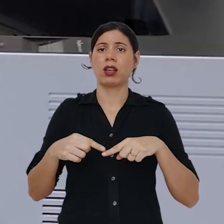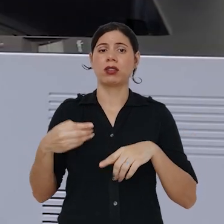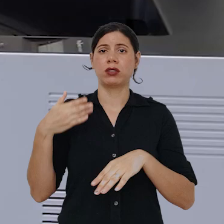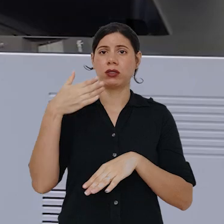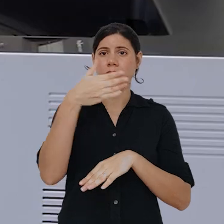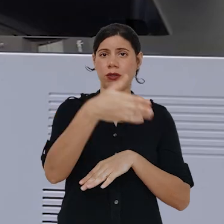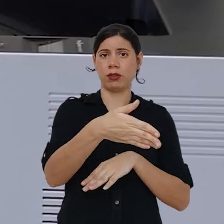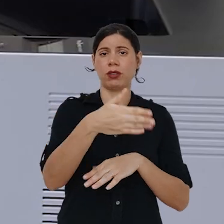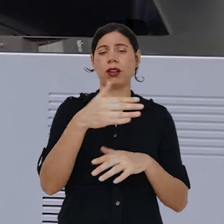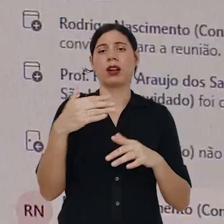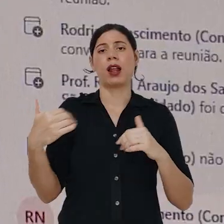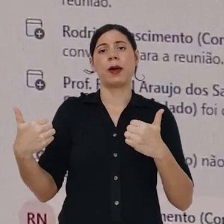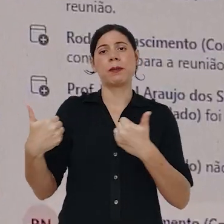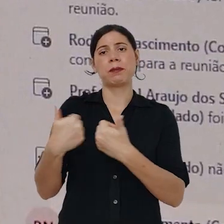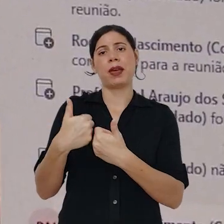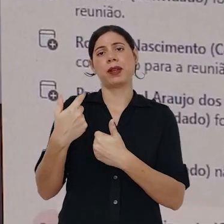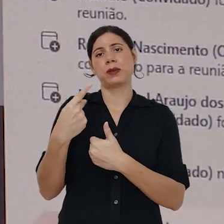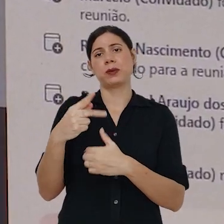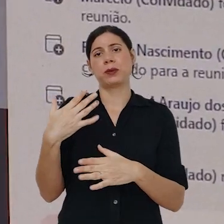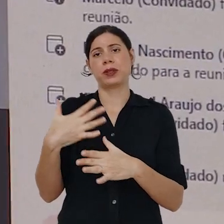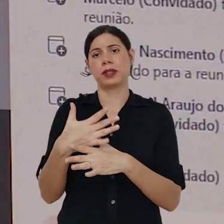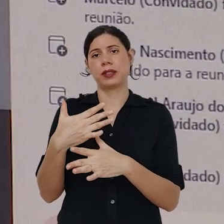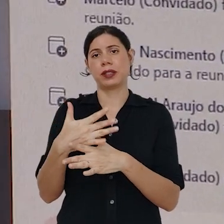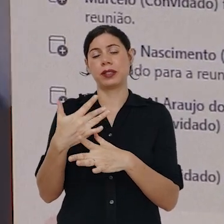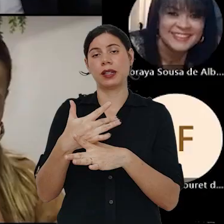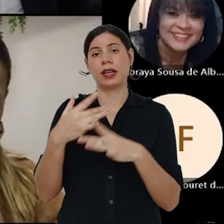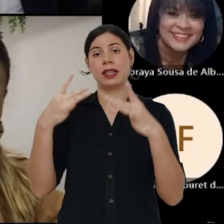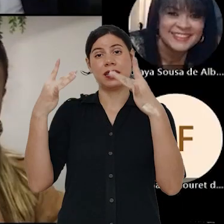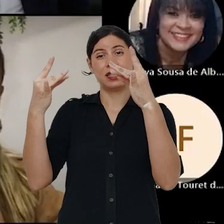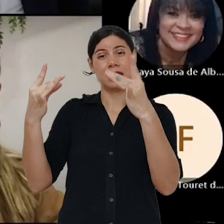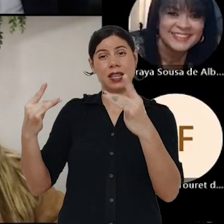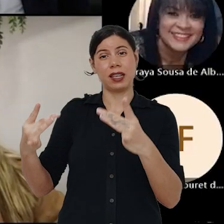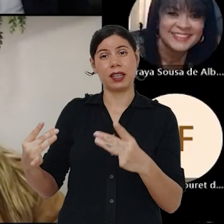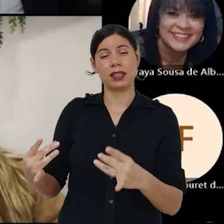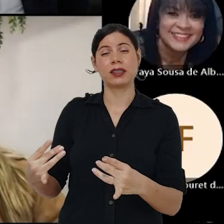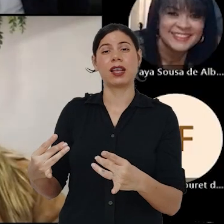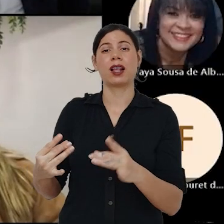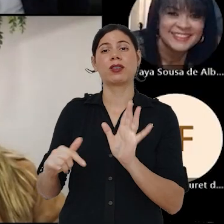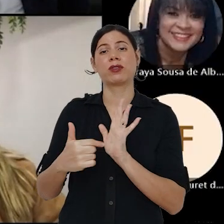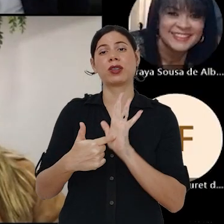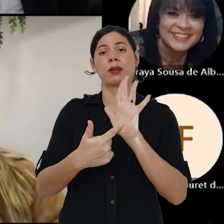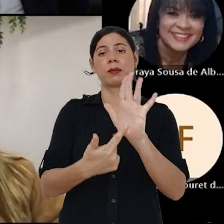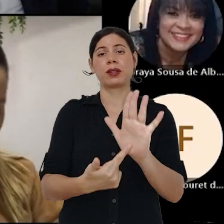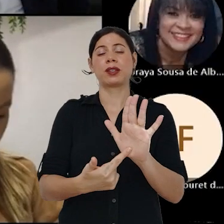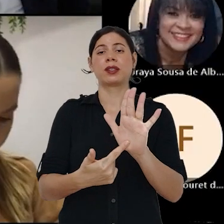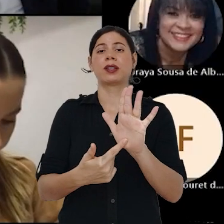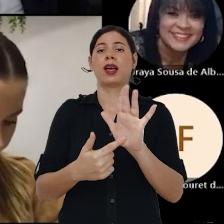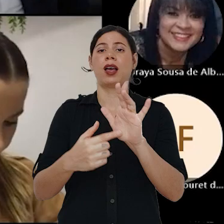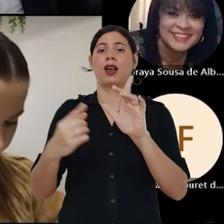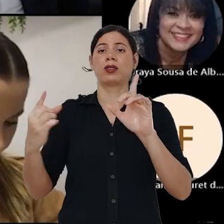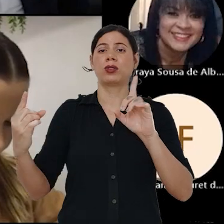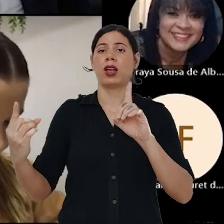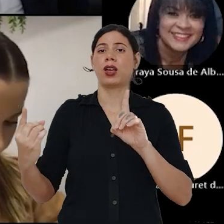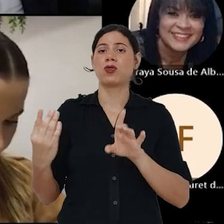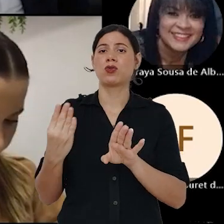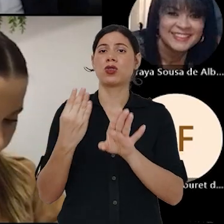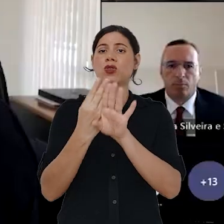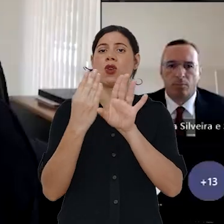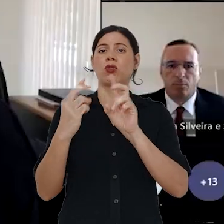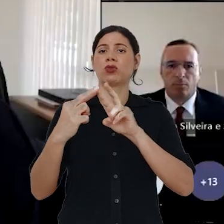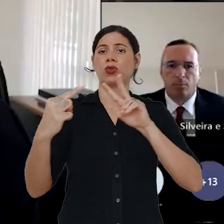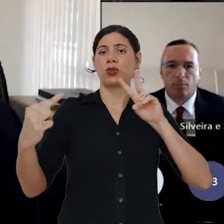da subseção judiciária mais próxima da sua cidade. Os detalhes desse funcionamento foram apresentados em um encontro